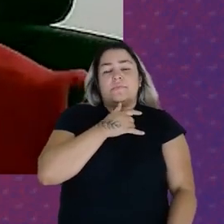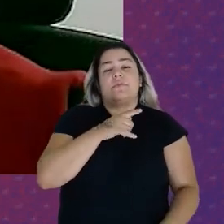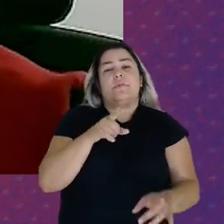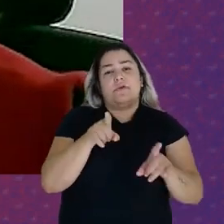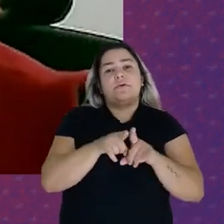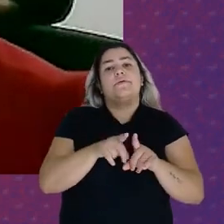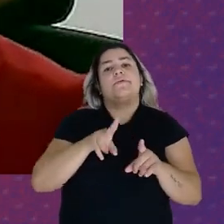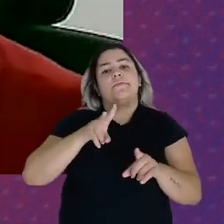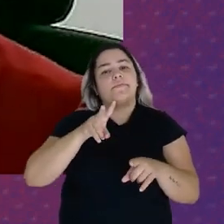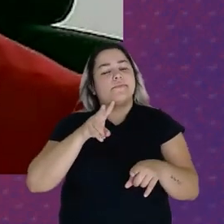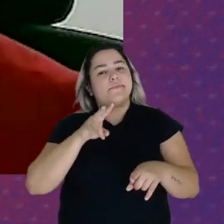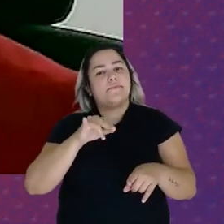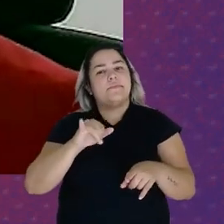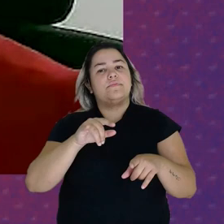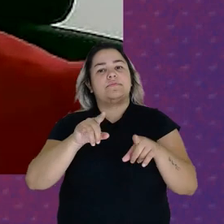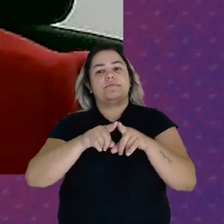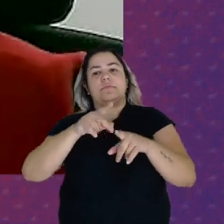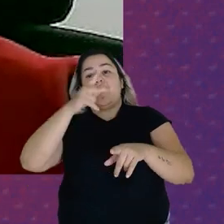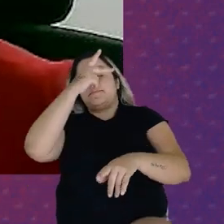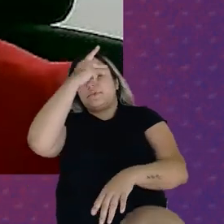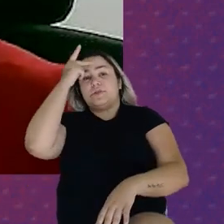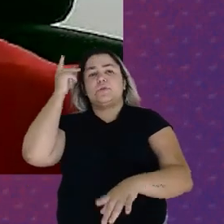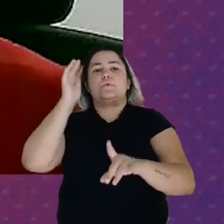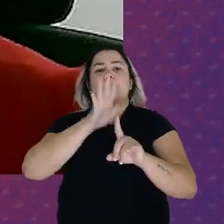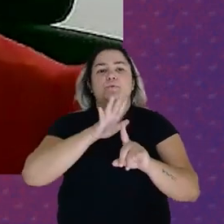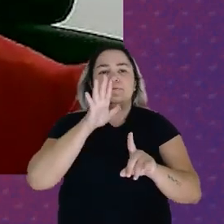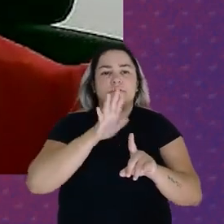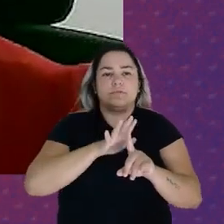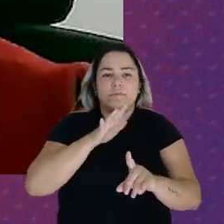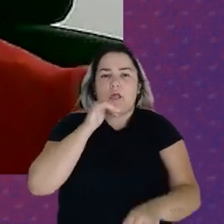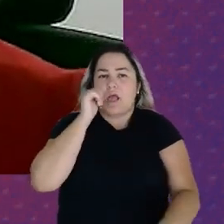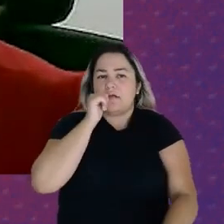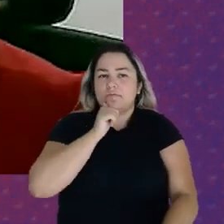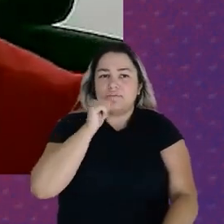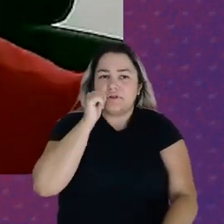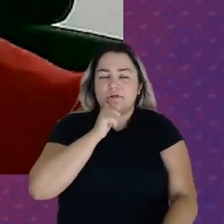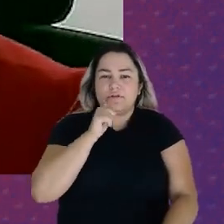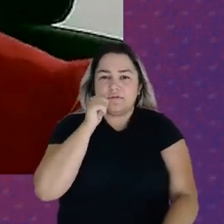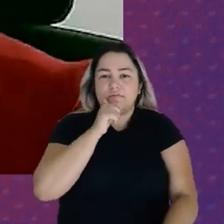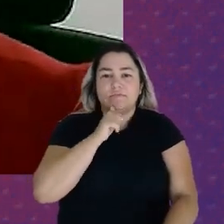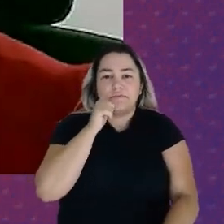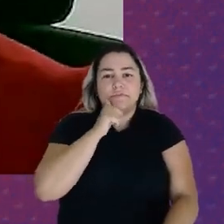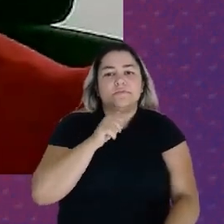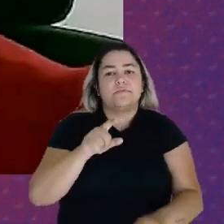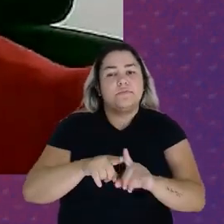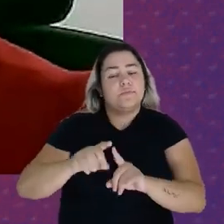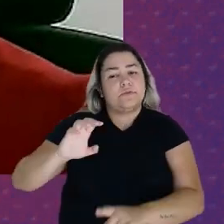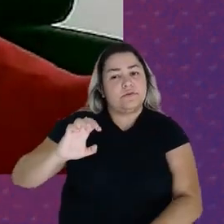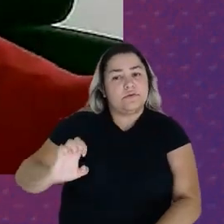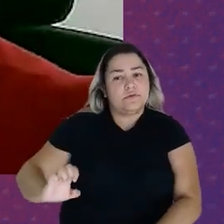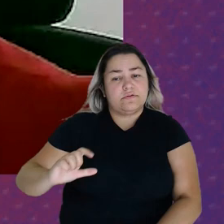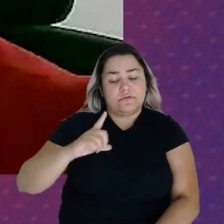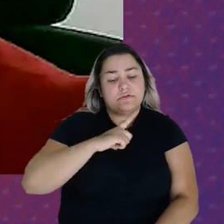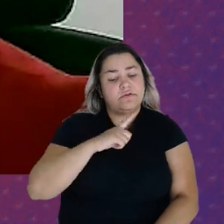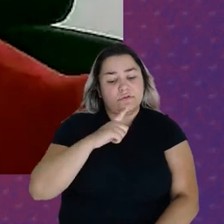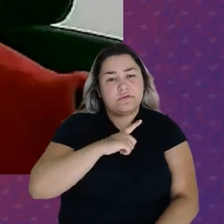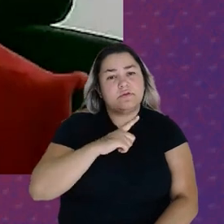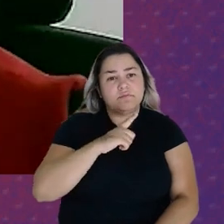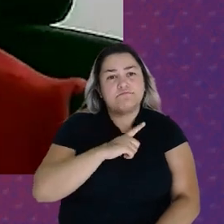persegue as pessoas, fundamentalmente mulheres, de esquerda, e que têm um